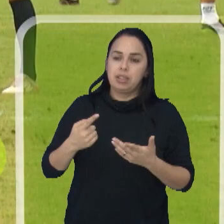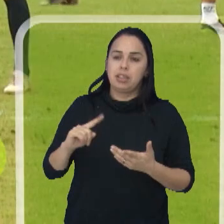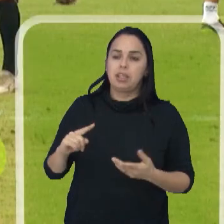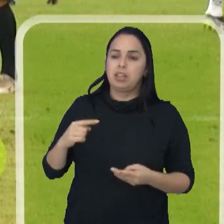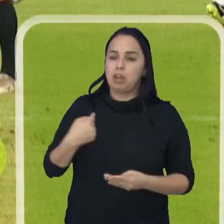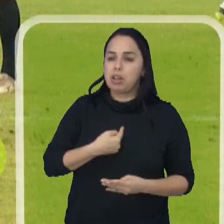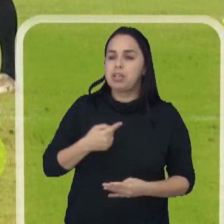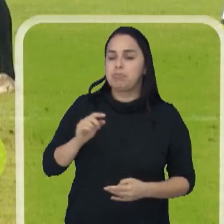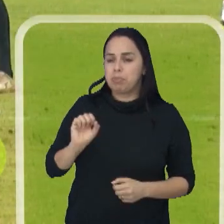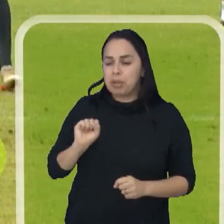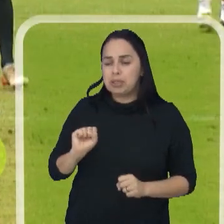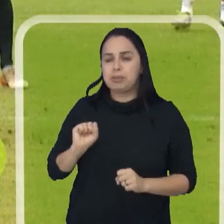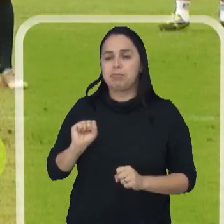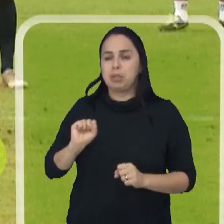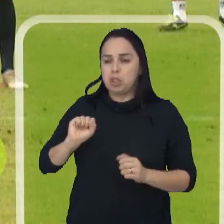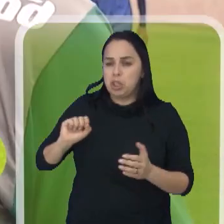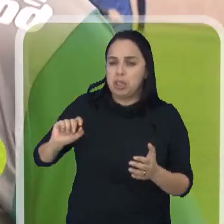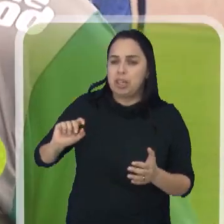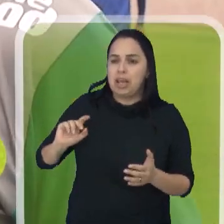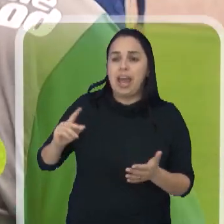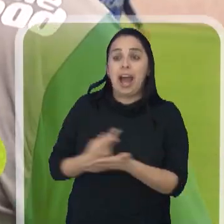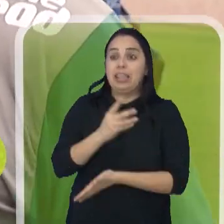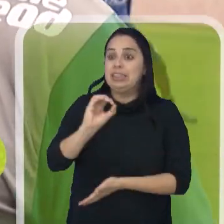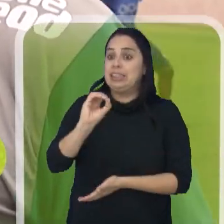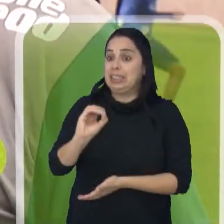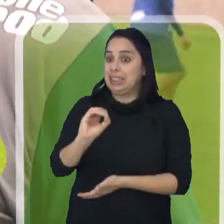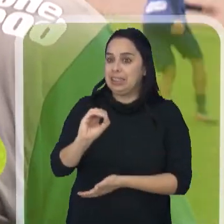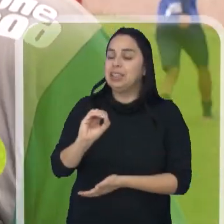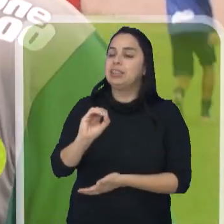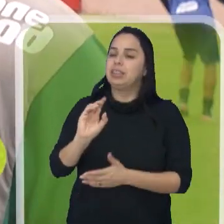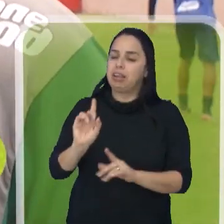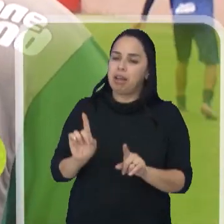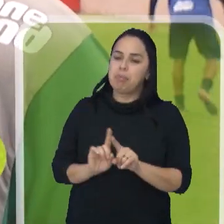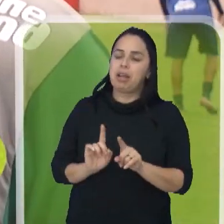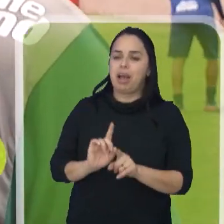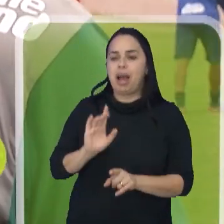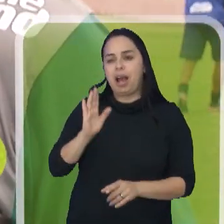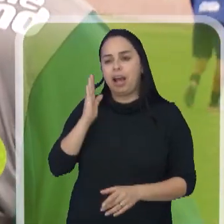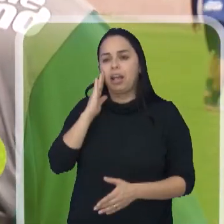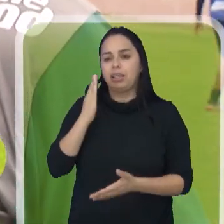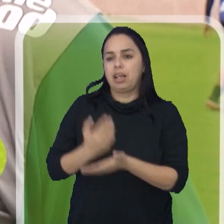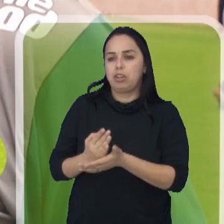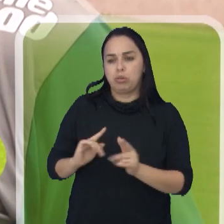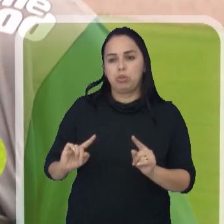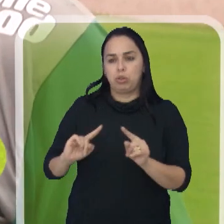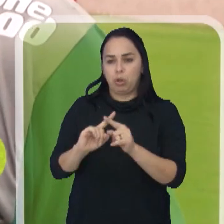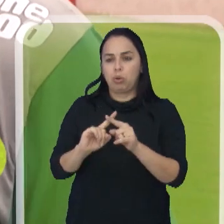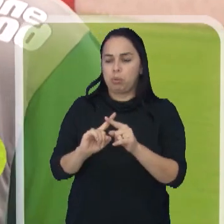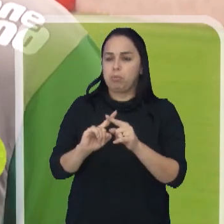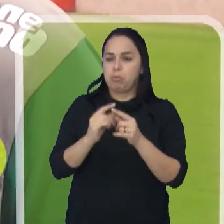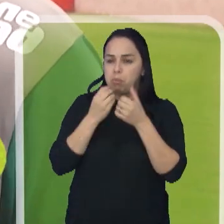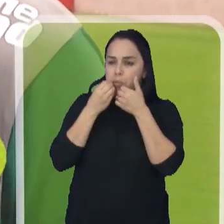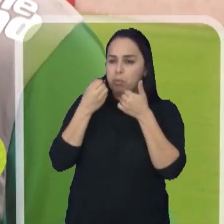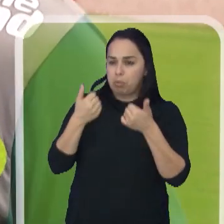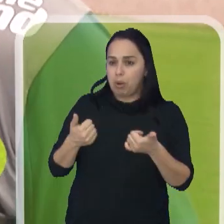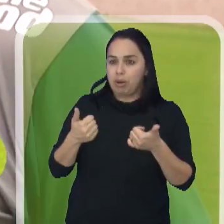fazer um jogo seguro, sem errar, né? E creio também que vai ser um grande jogo, né? Um jogo bem bonito de assistir, os 2